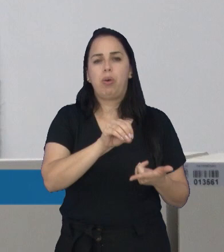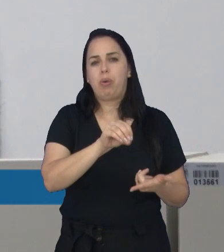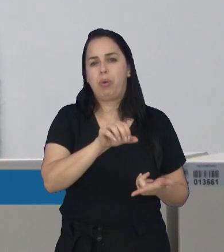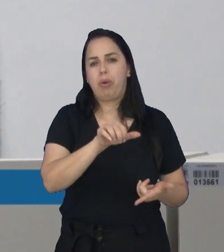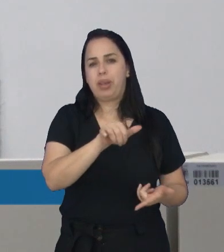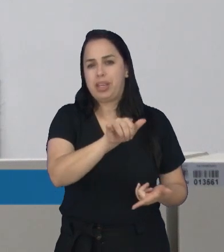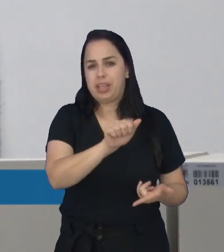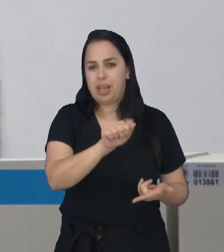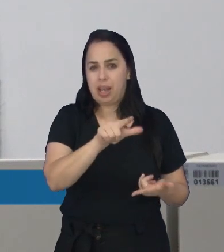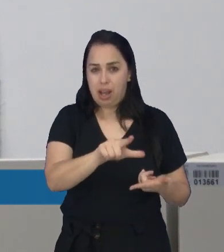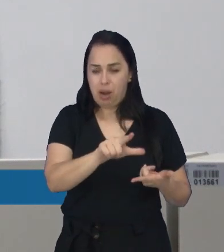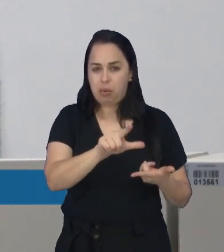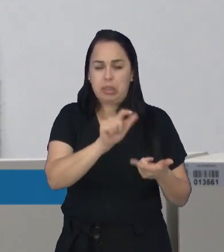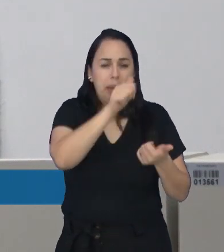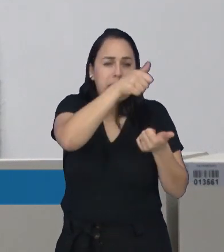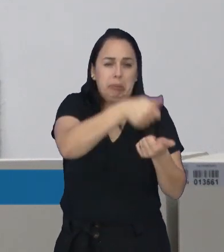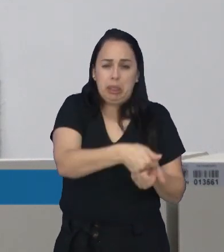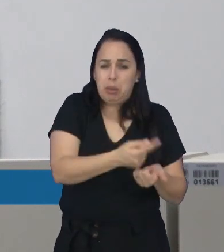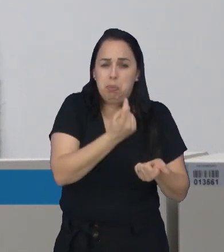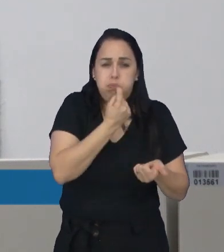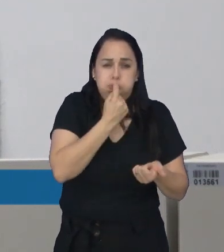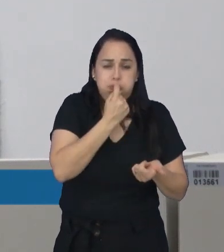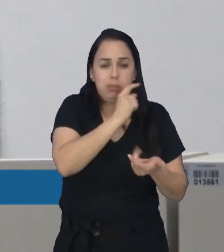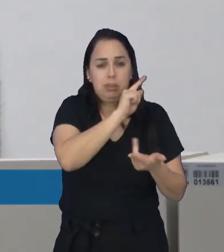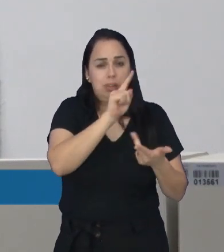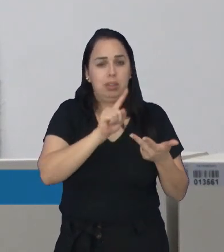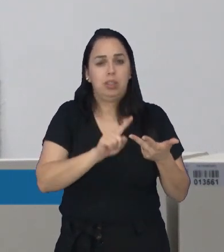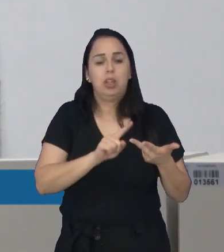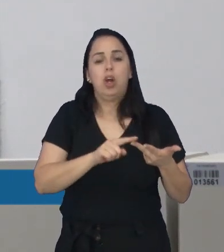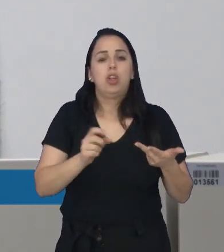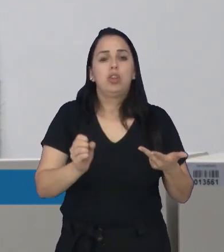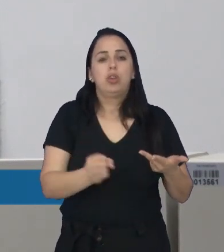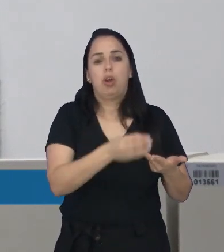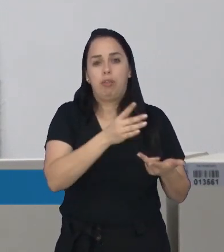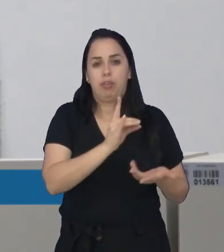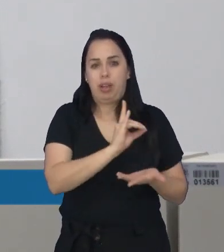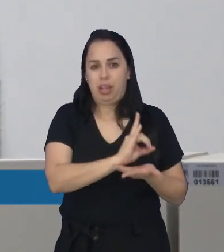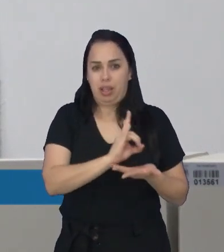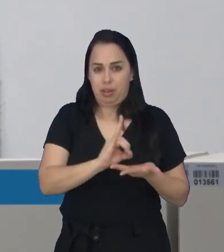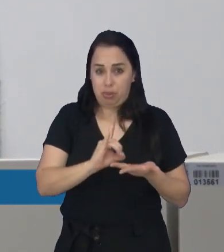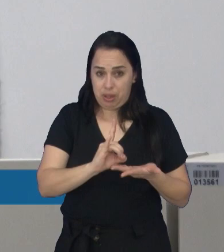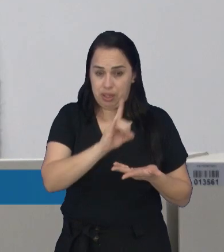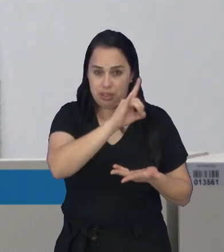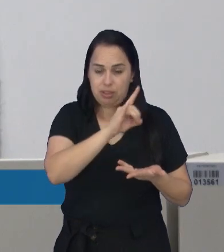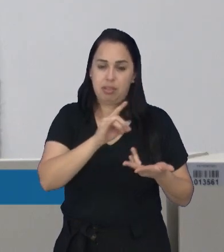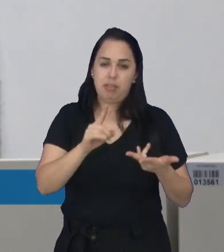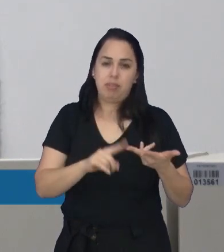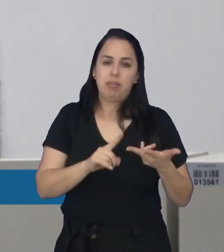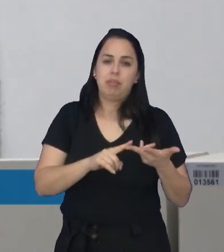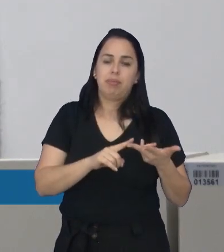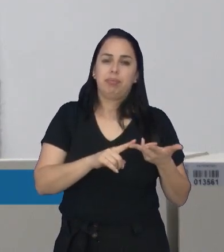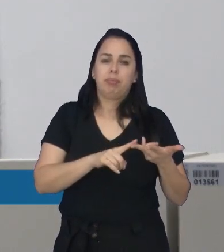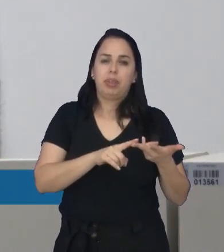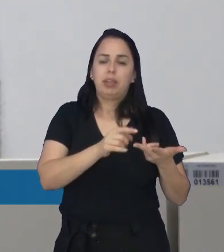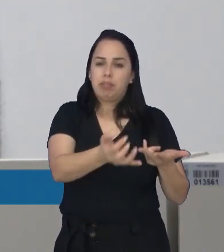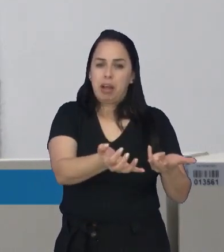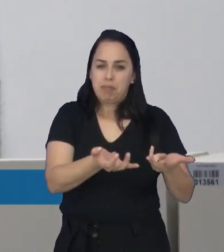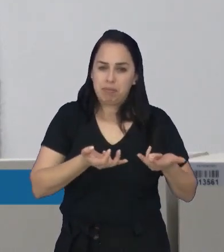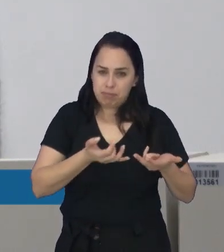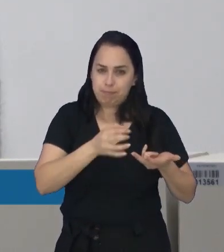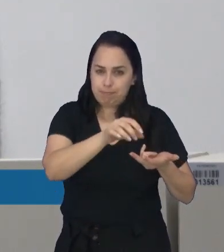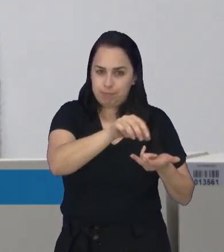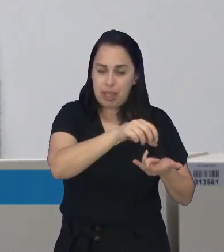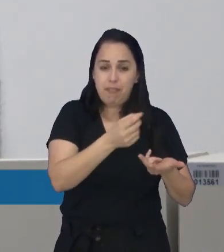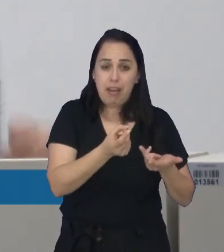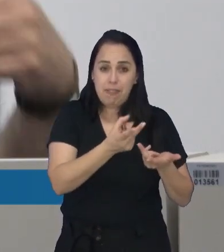remanece em lotes que estão ali colado ao aquários o novo aquários que vai aprovar uma parte que está aprovando o parcelamento do solo que vai ofertar